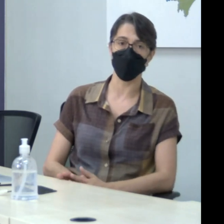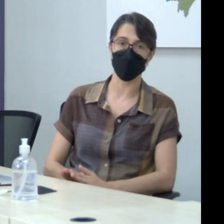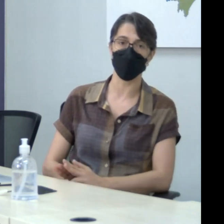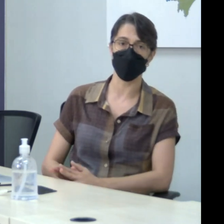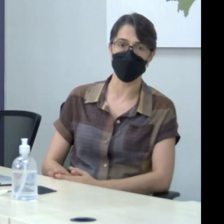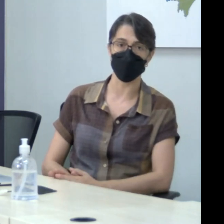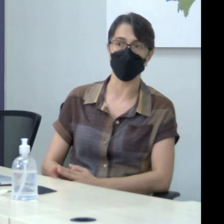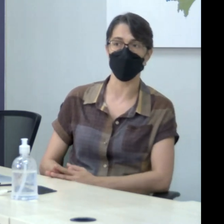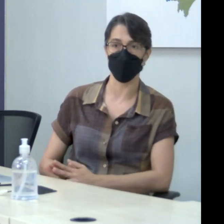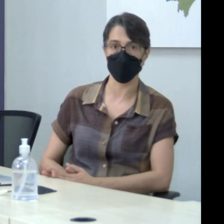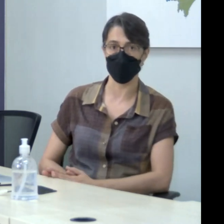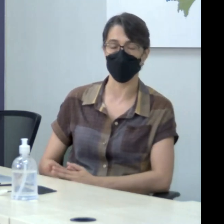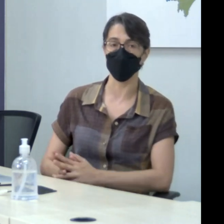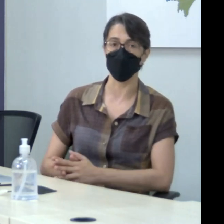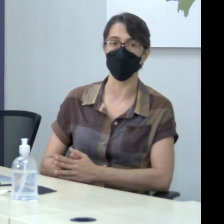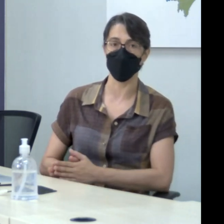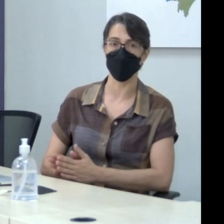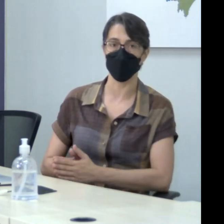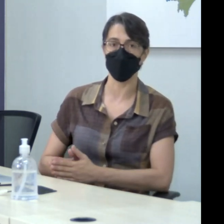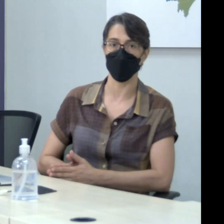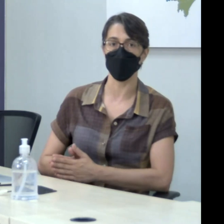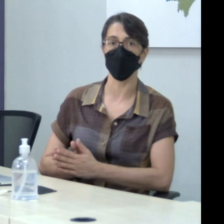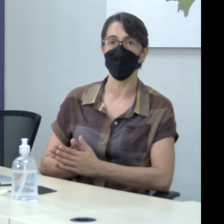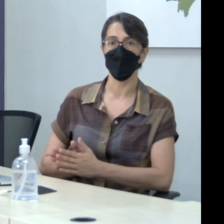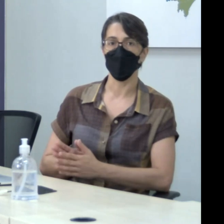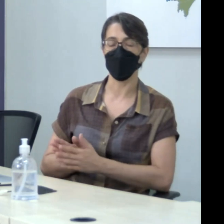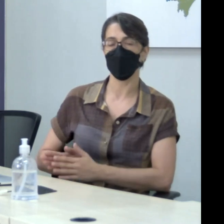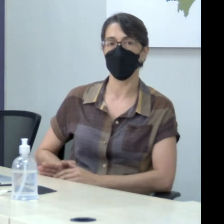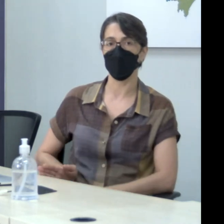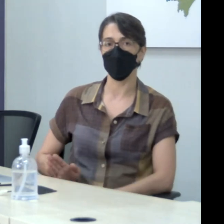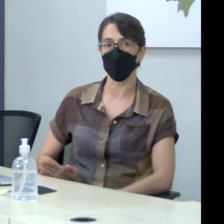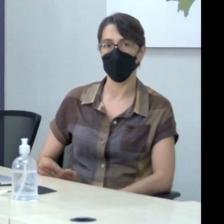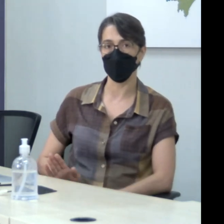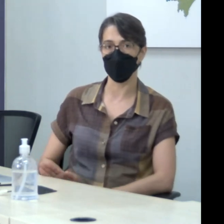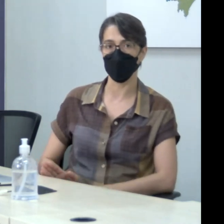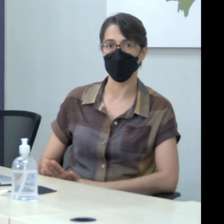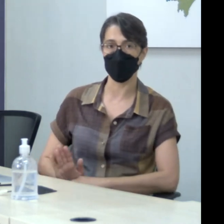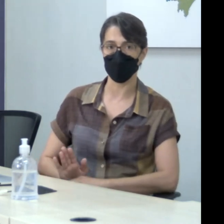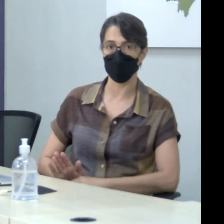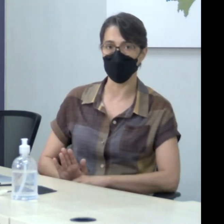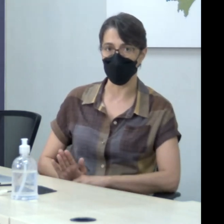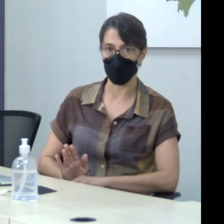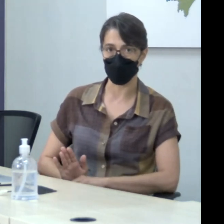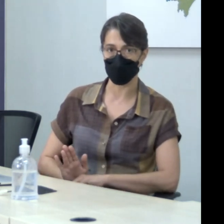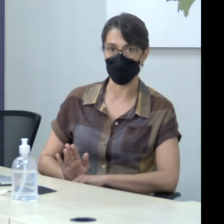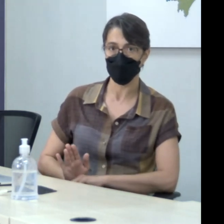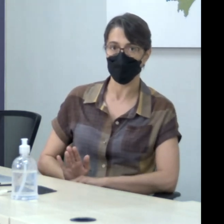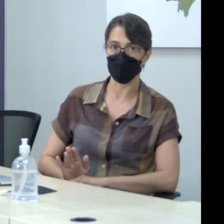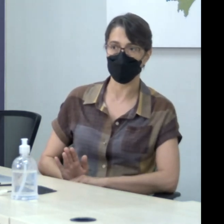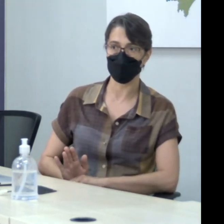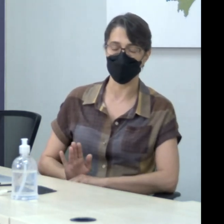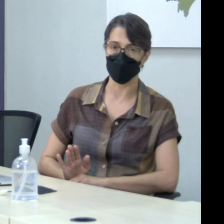trabalham no serviço de assistência especializada né da rede de assistência a pessoas vivendo com HIV do Estado de São